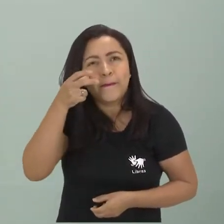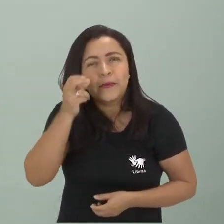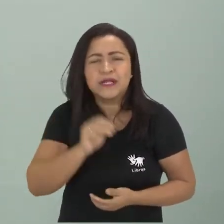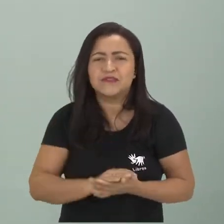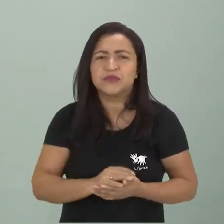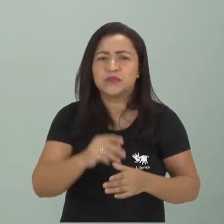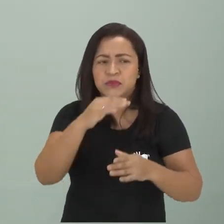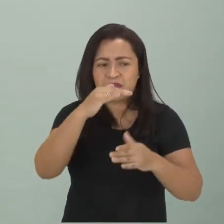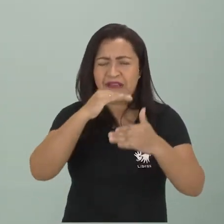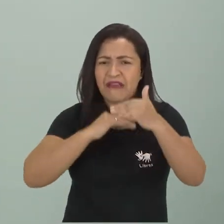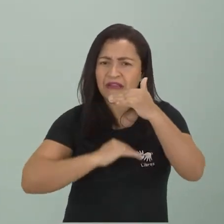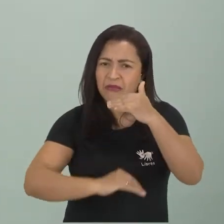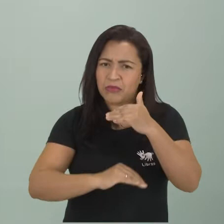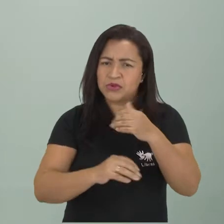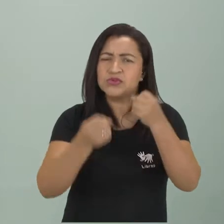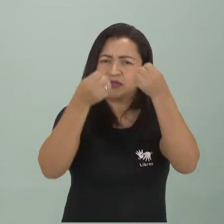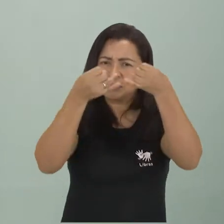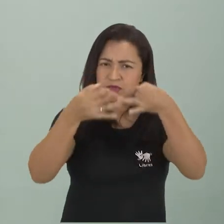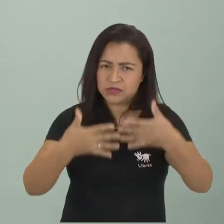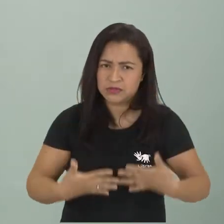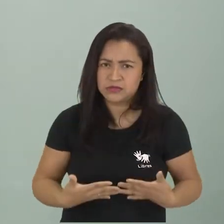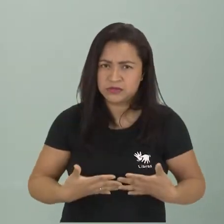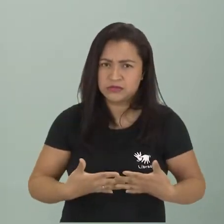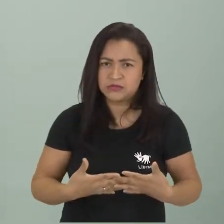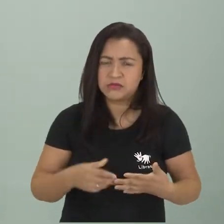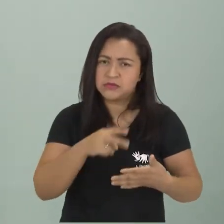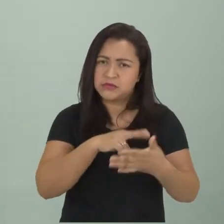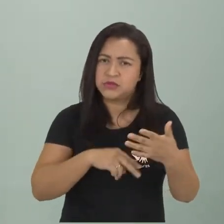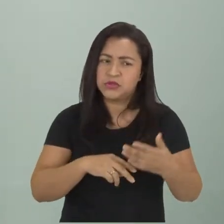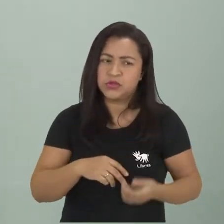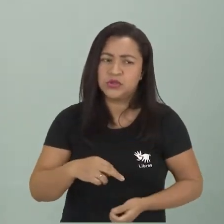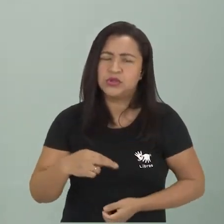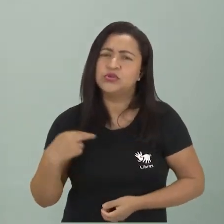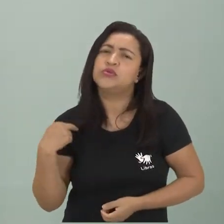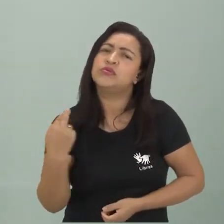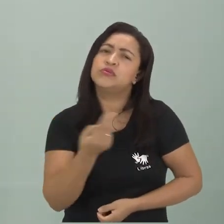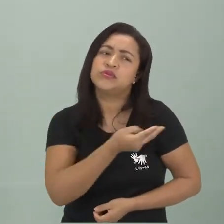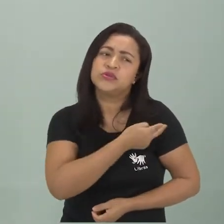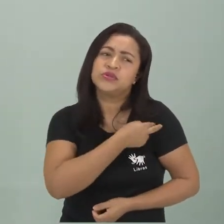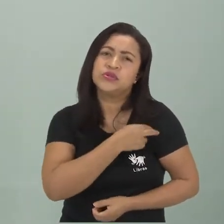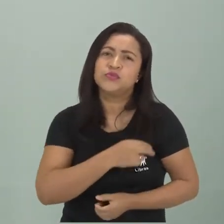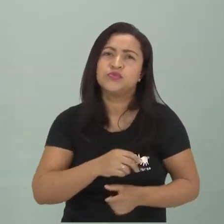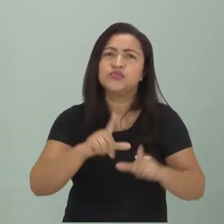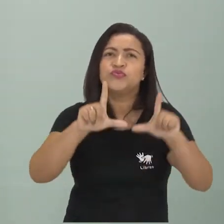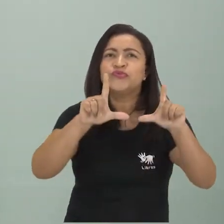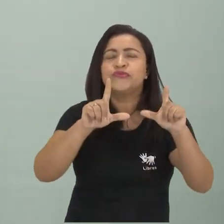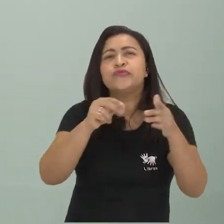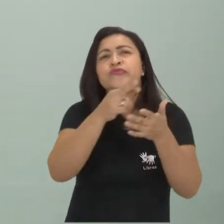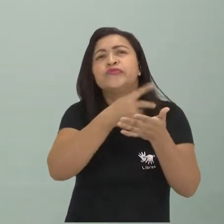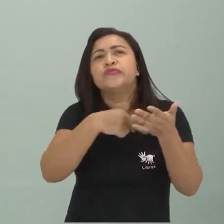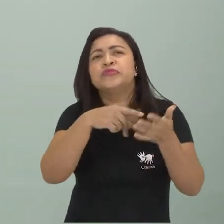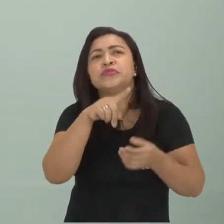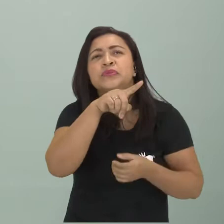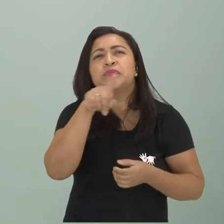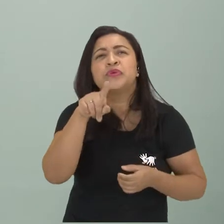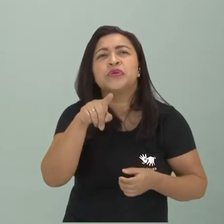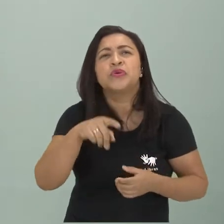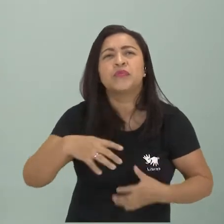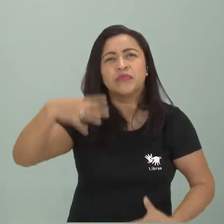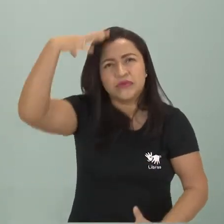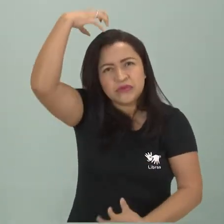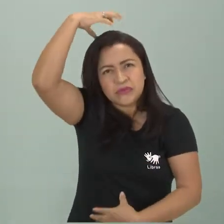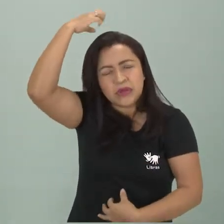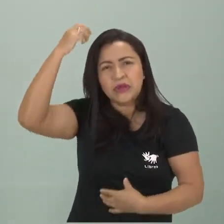dessa explicação que está redigida, nós temos uma charge, né, que começa com um macaco e vai finalizando com